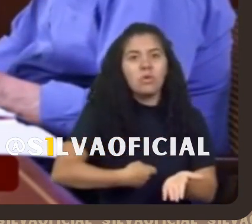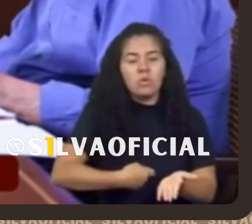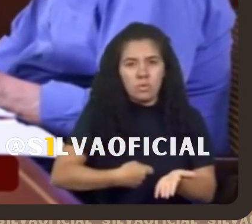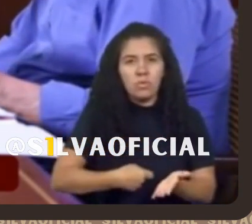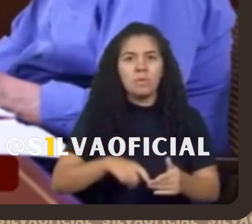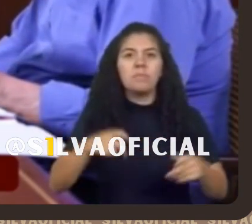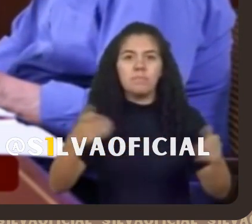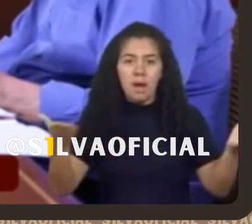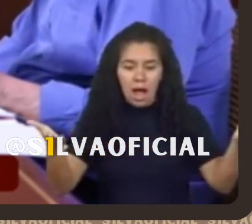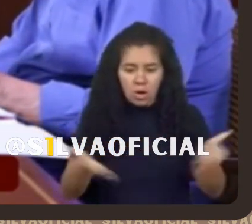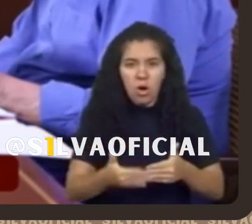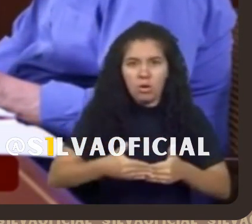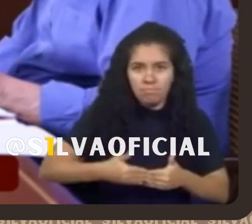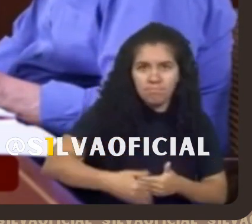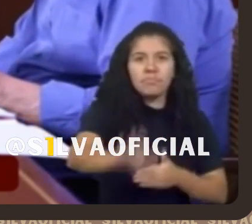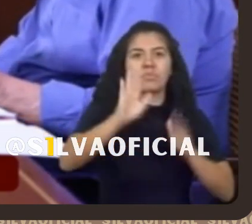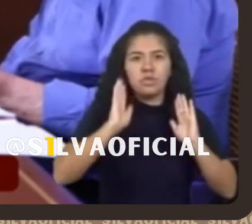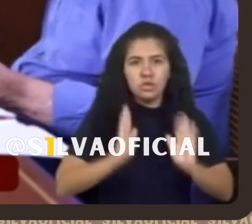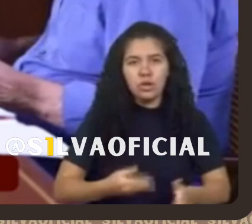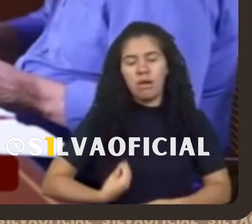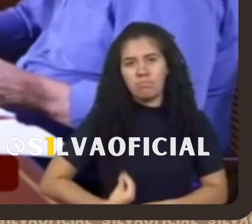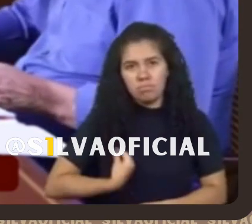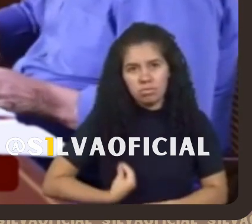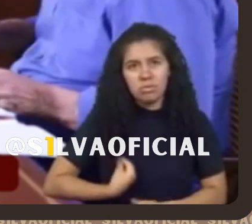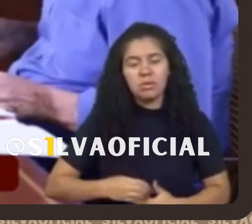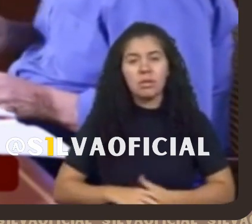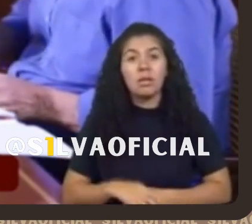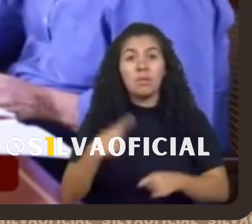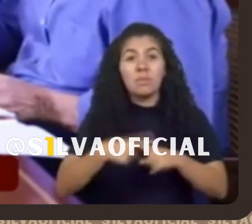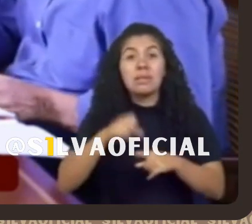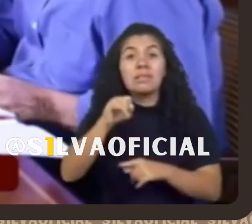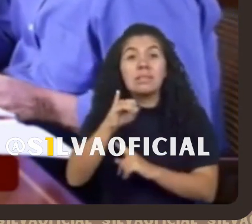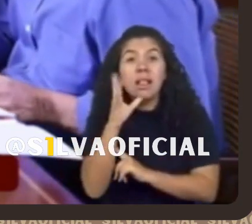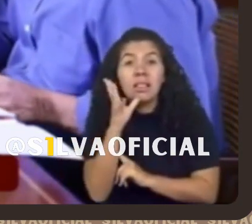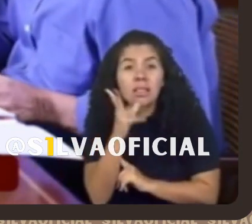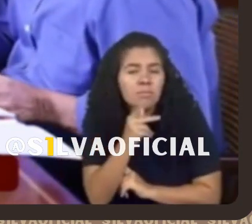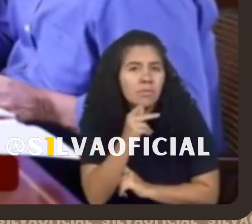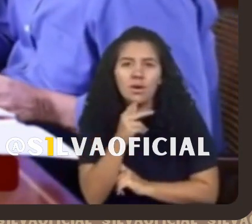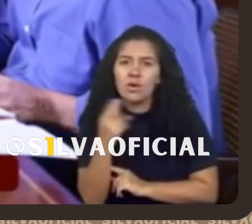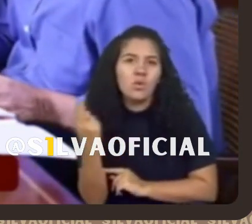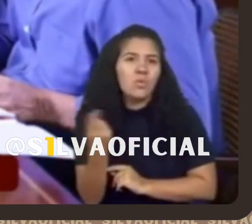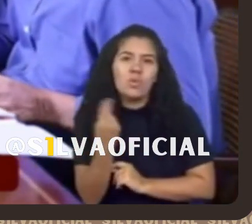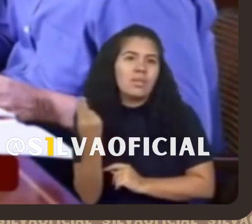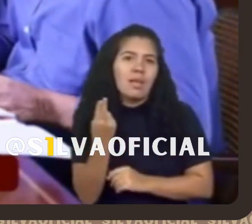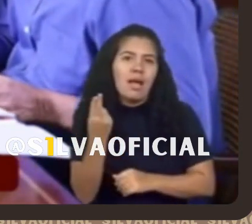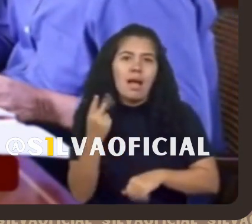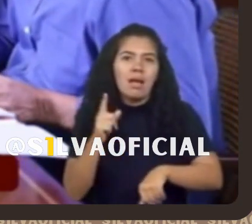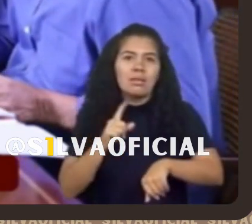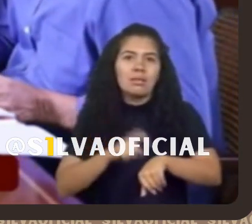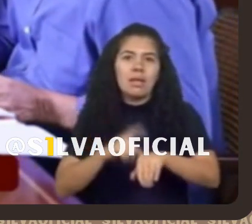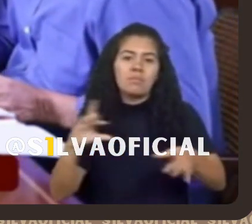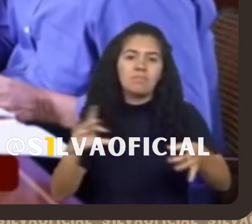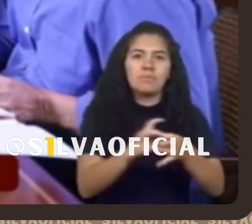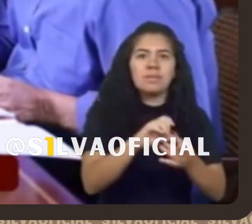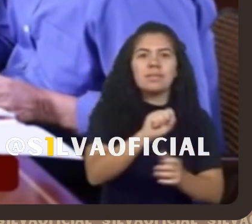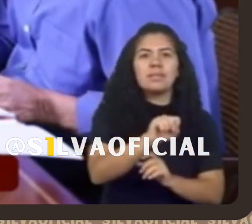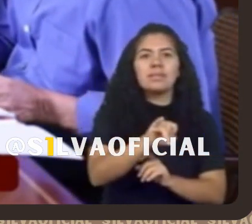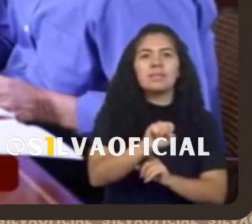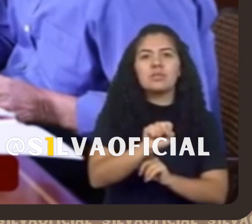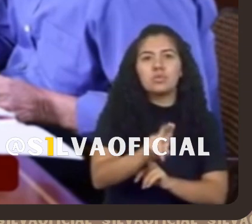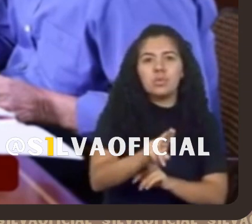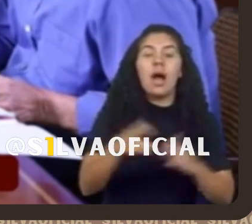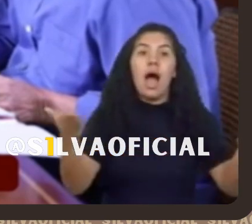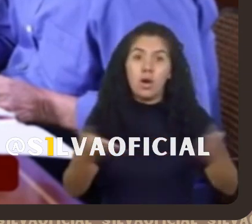Unificado né porque senão se se demorasse mais não ia dar tempo entrar pro czu Então esse é é é é essa nova lei já vai ser